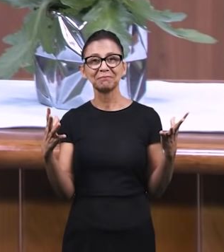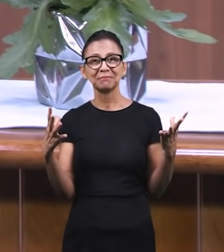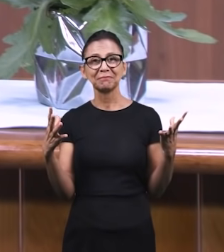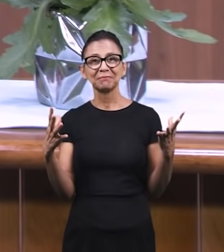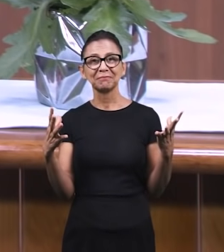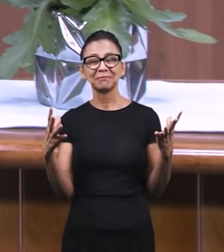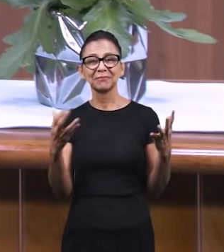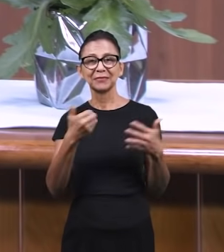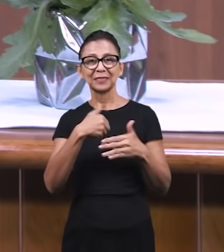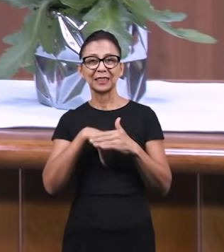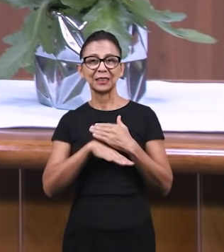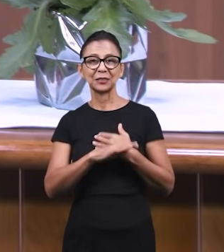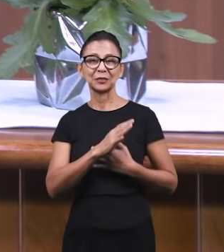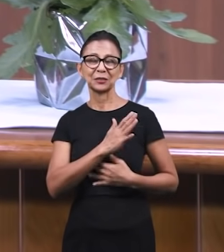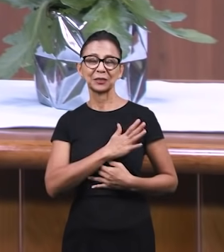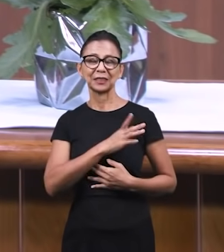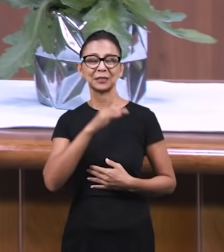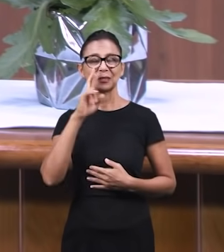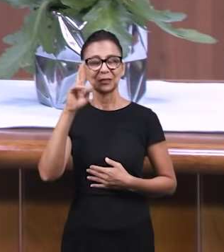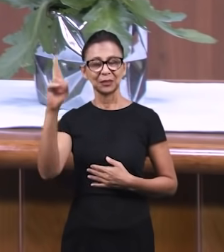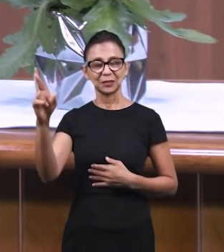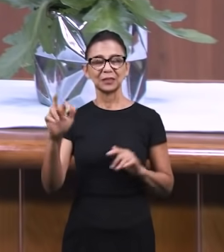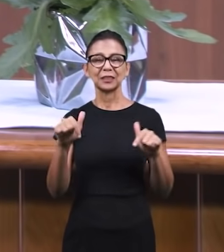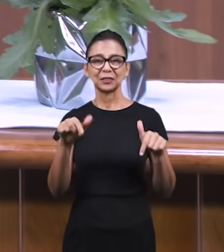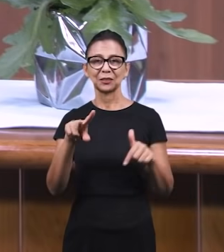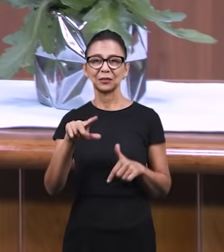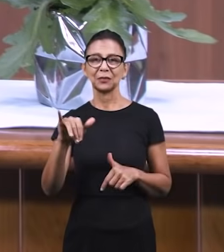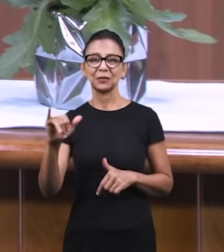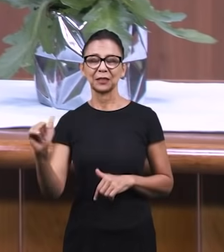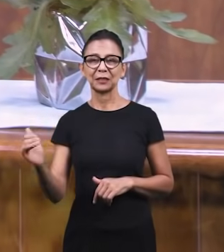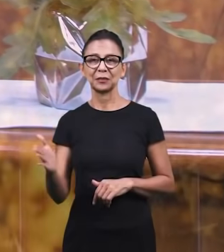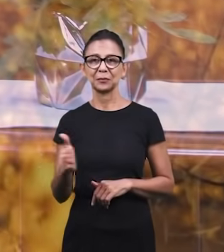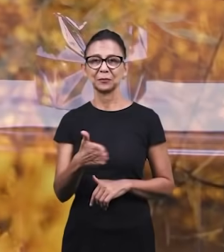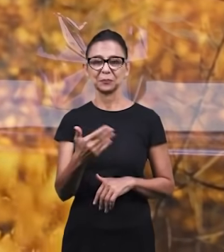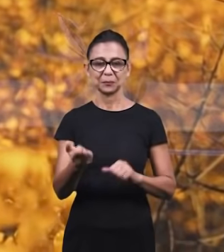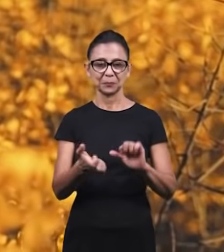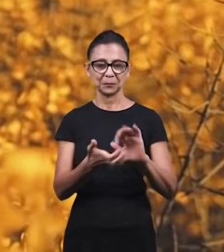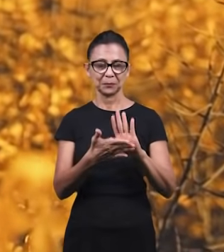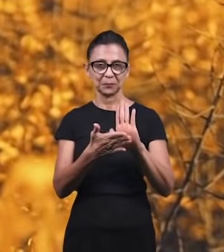Amém? Nós vamos cantar um louvor nesse instante, em comunhão, cante ao Senhor.